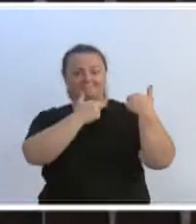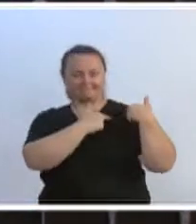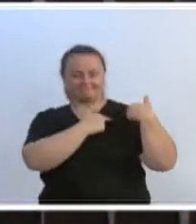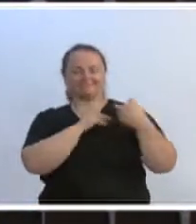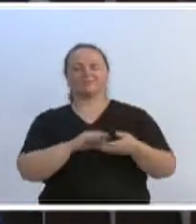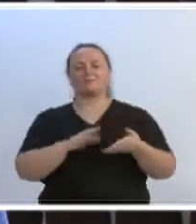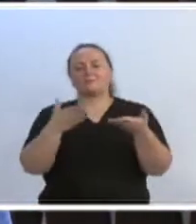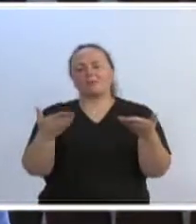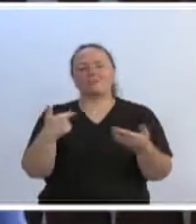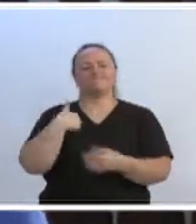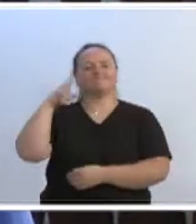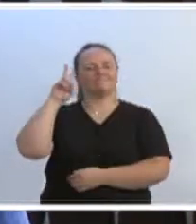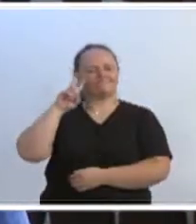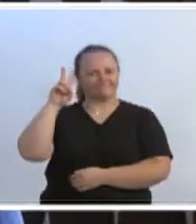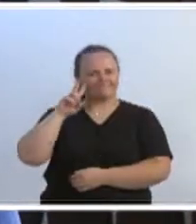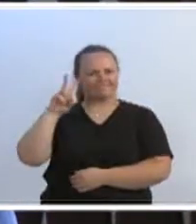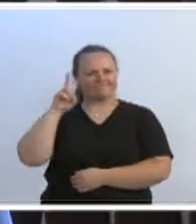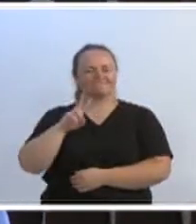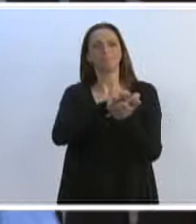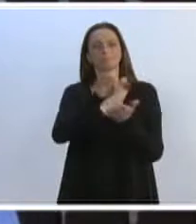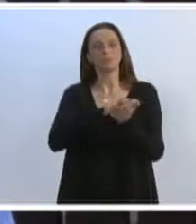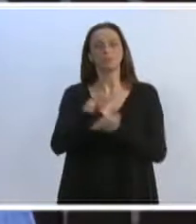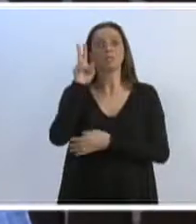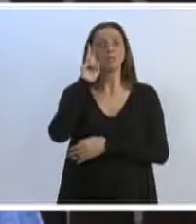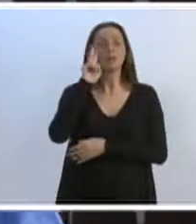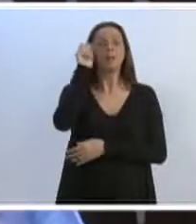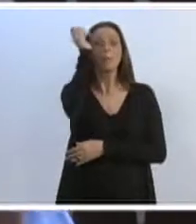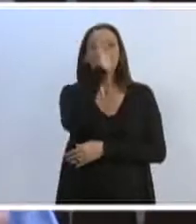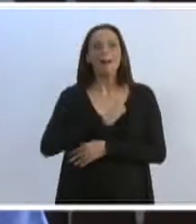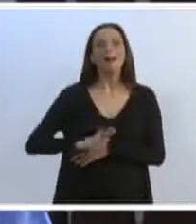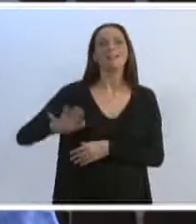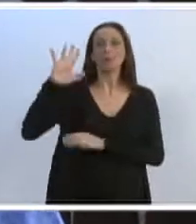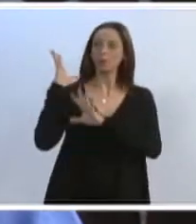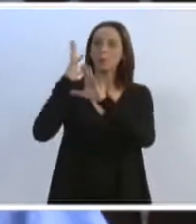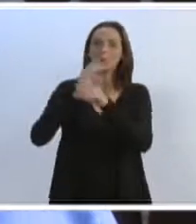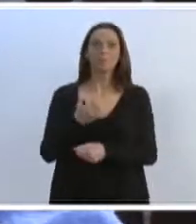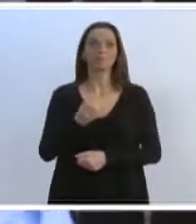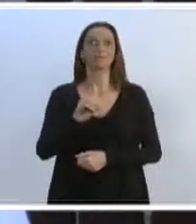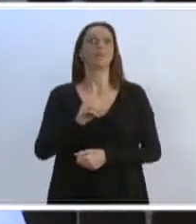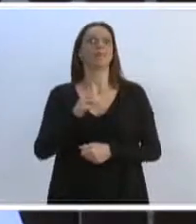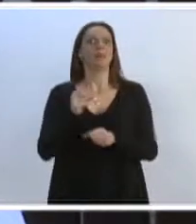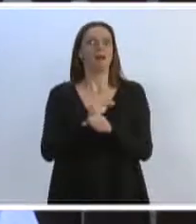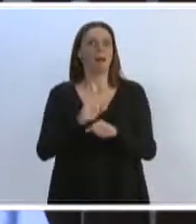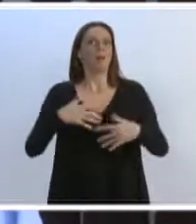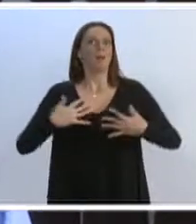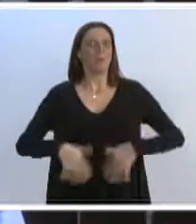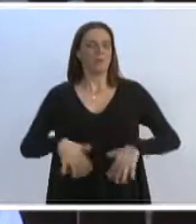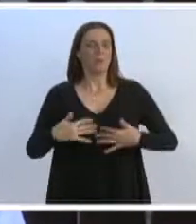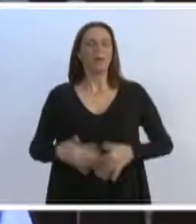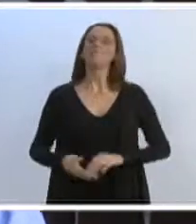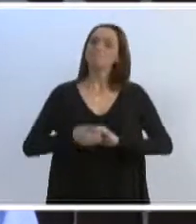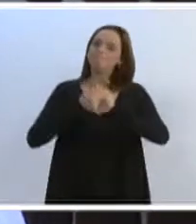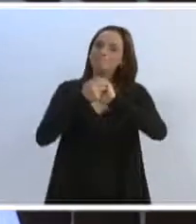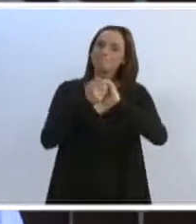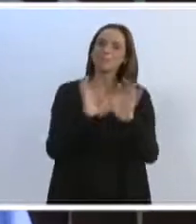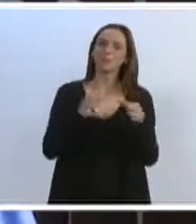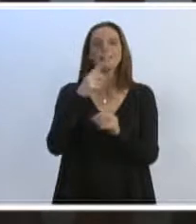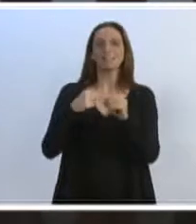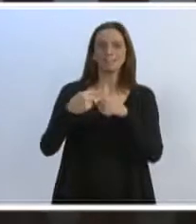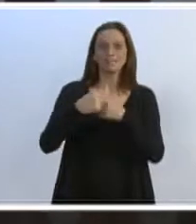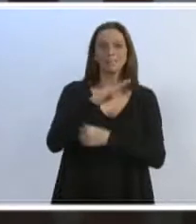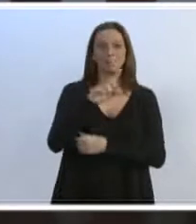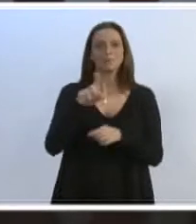inclusive José Ferreira me convidou e eu fui responsável pela coluna Estante Catarinense, onde eu fazia, não uma crítica,